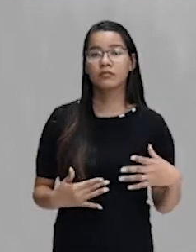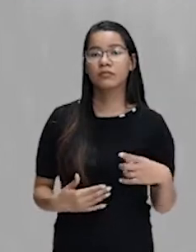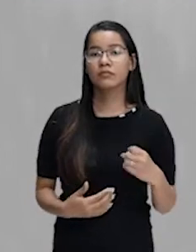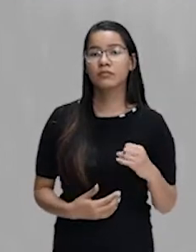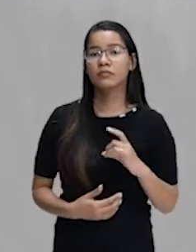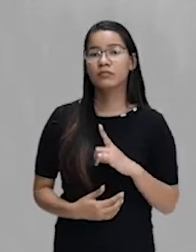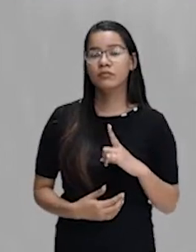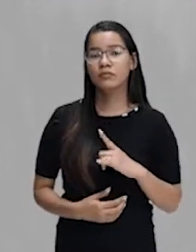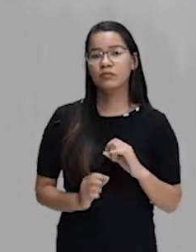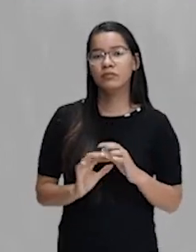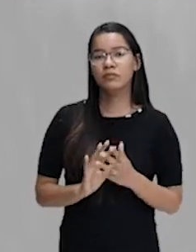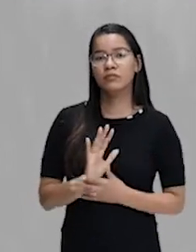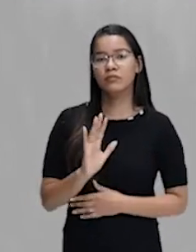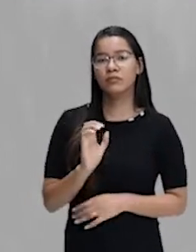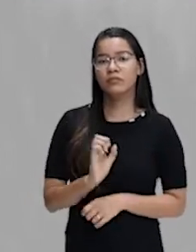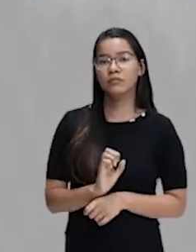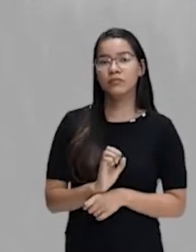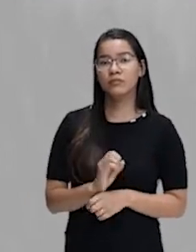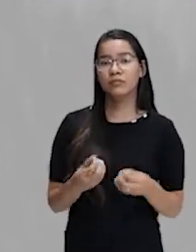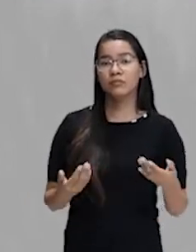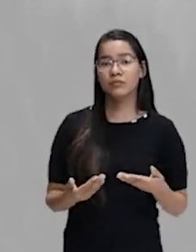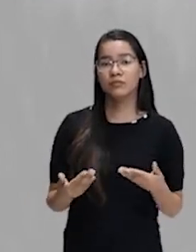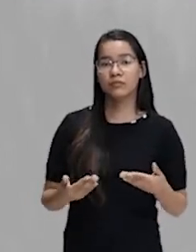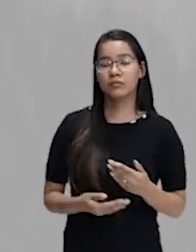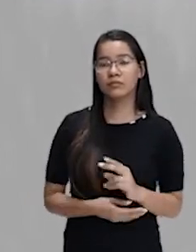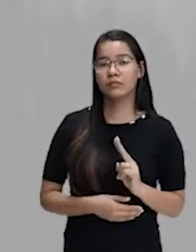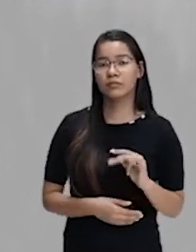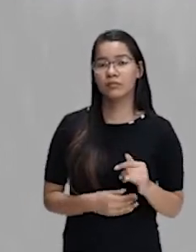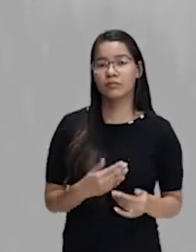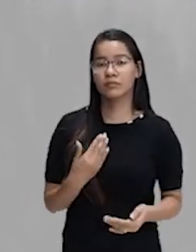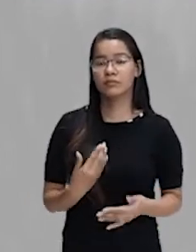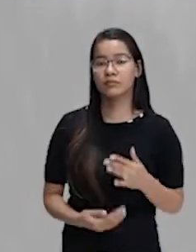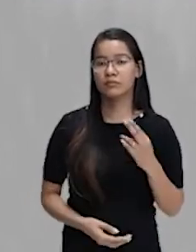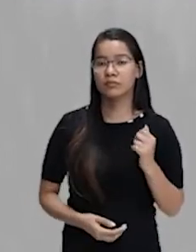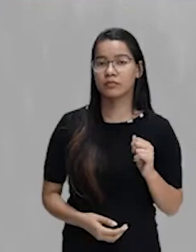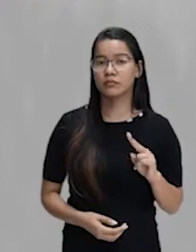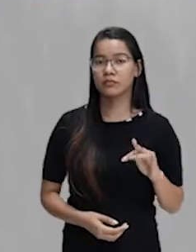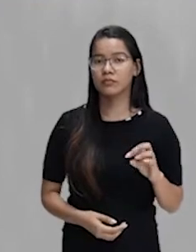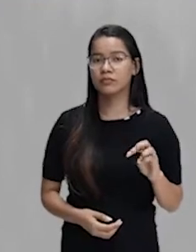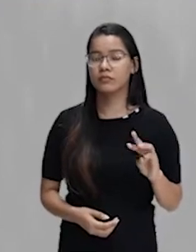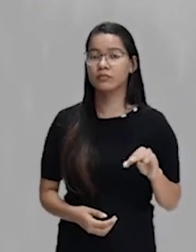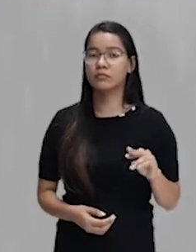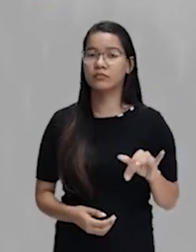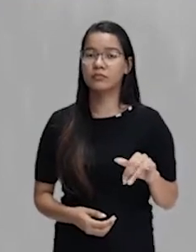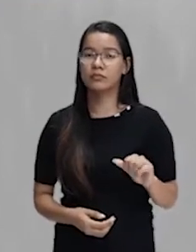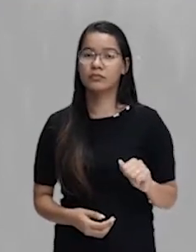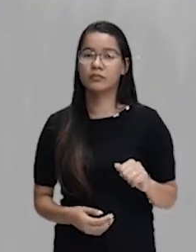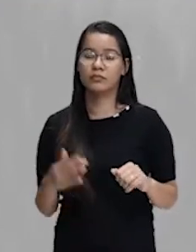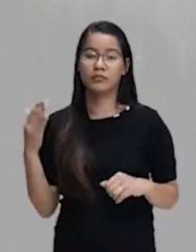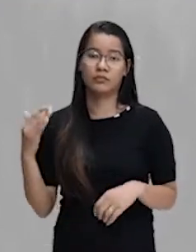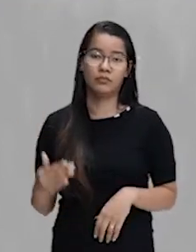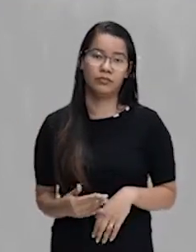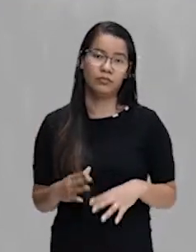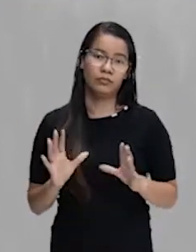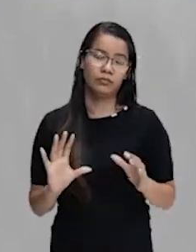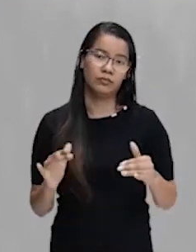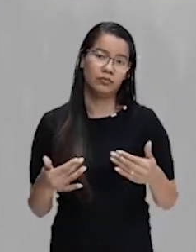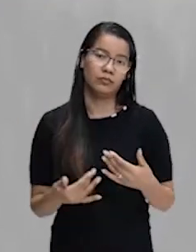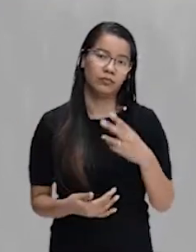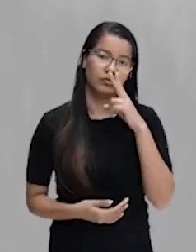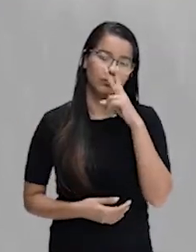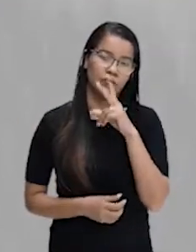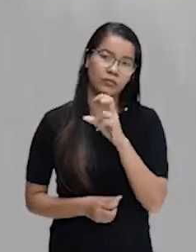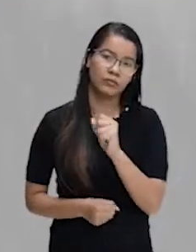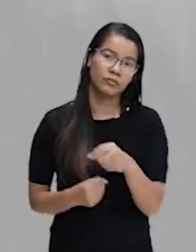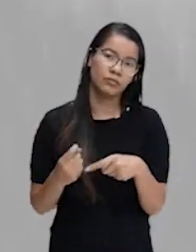formação dos estados modernos. É bem aí que elas vão perder a sua autonomia, diante da centralização do poder político nas mãos